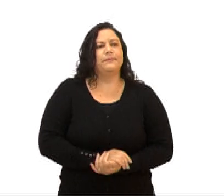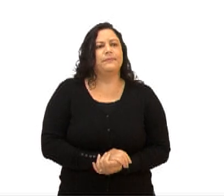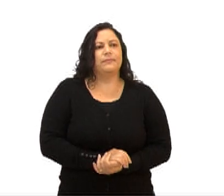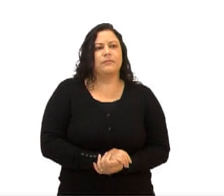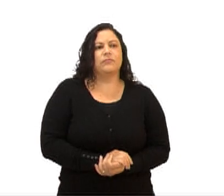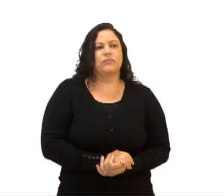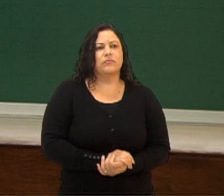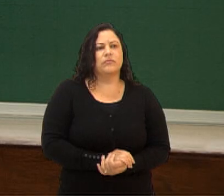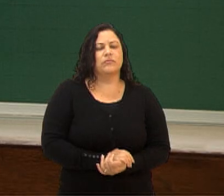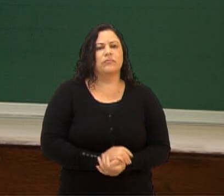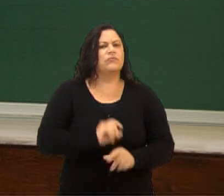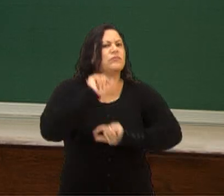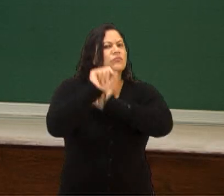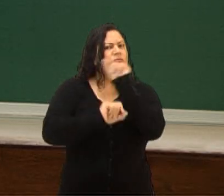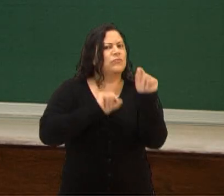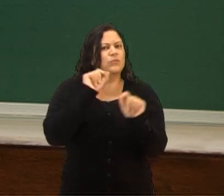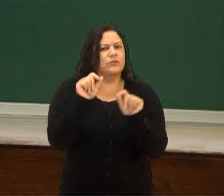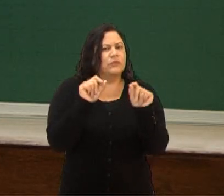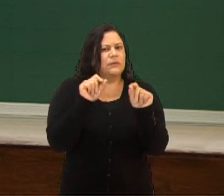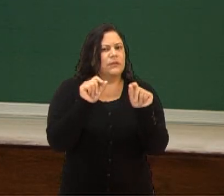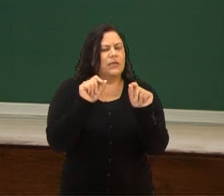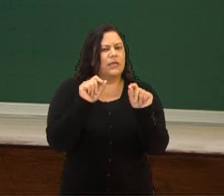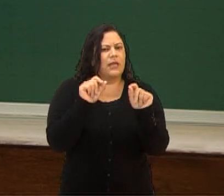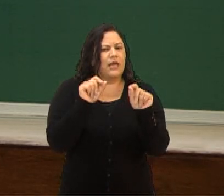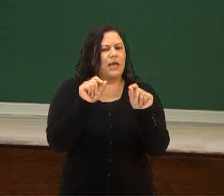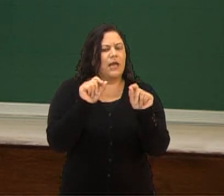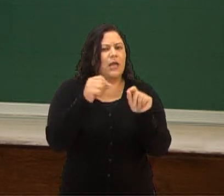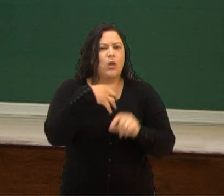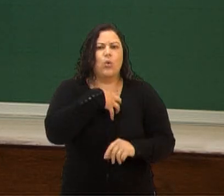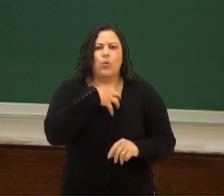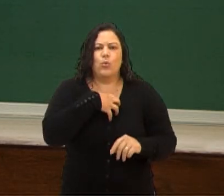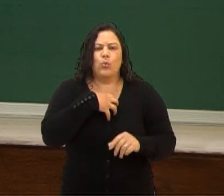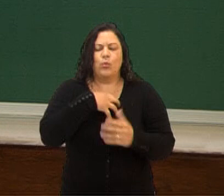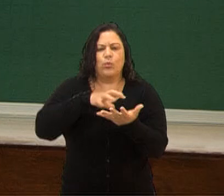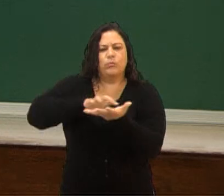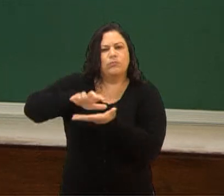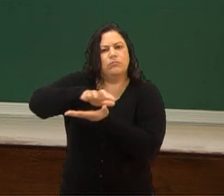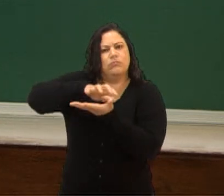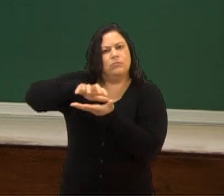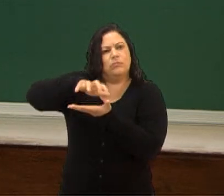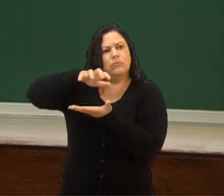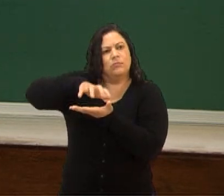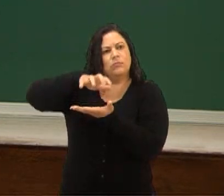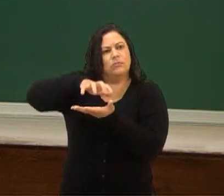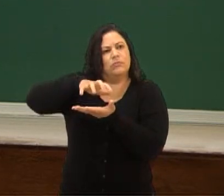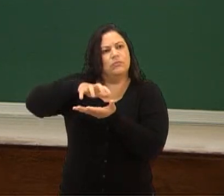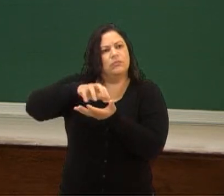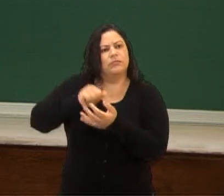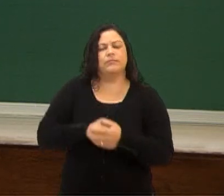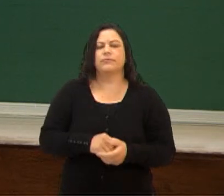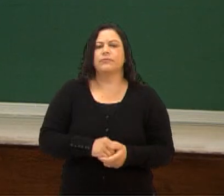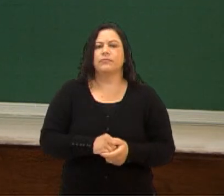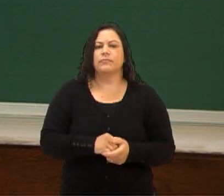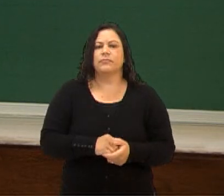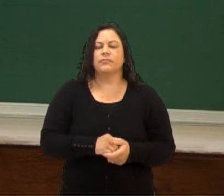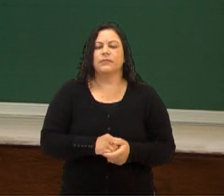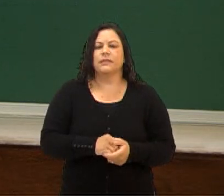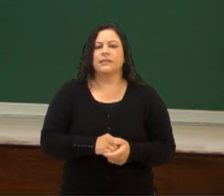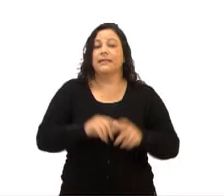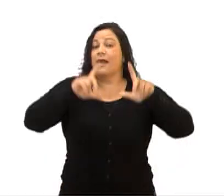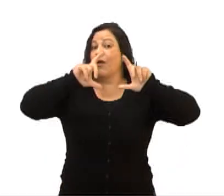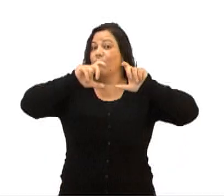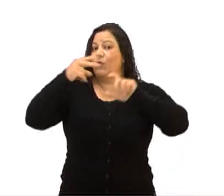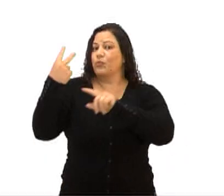A forma geométrica da superfície cujas arestas estão representadas na figura 2 é, a pergunta é,